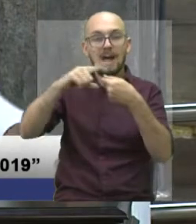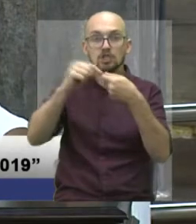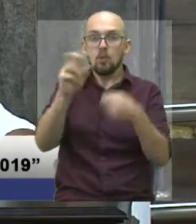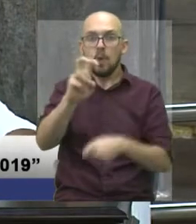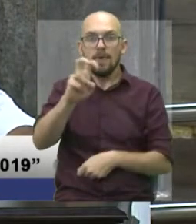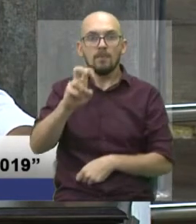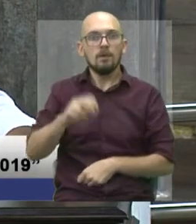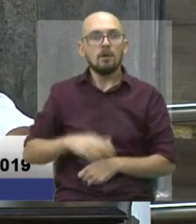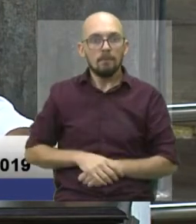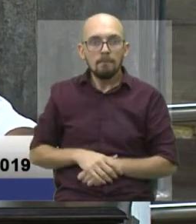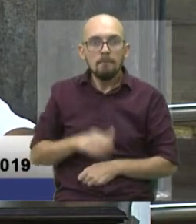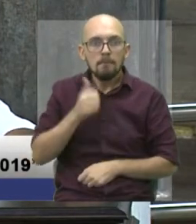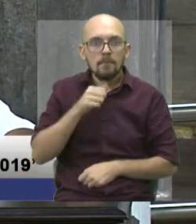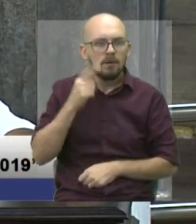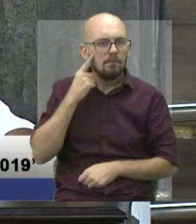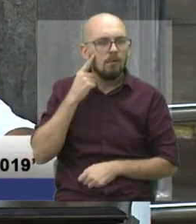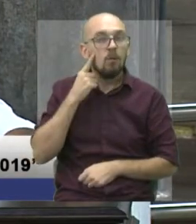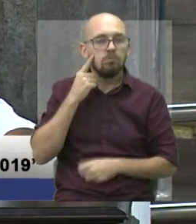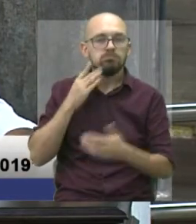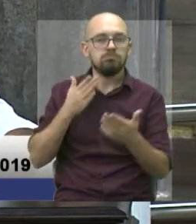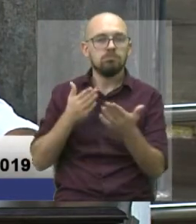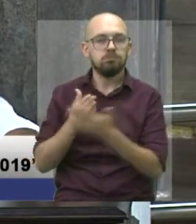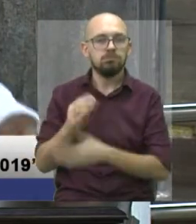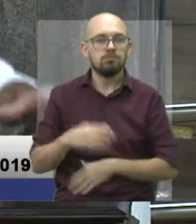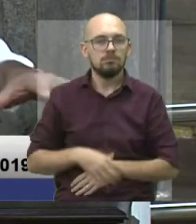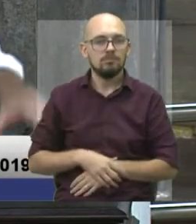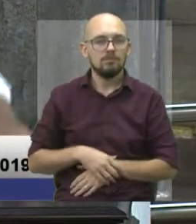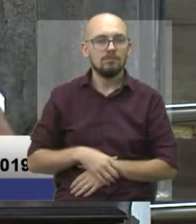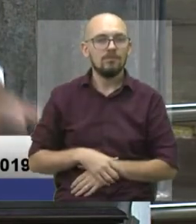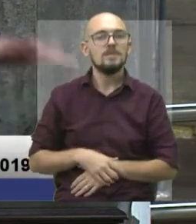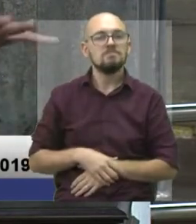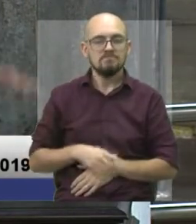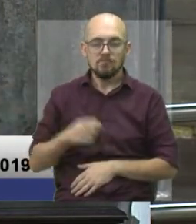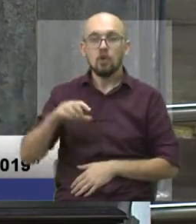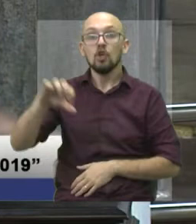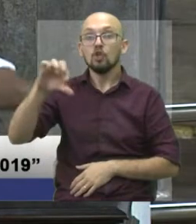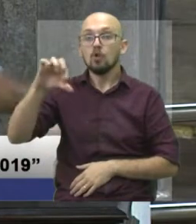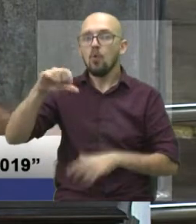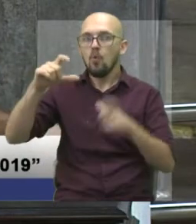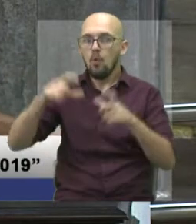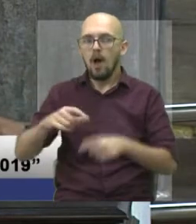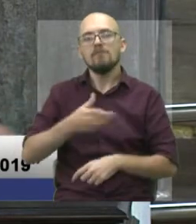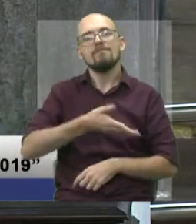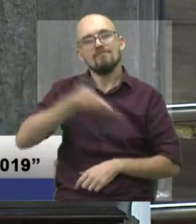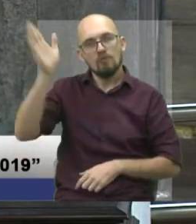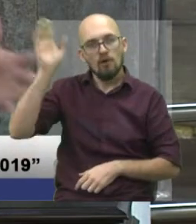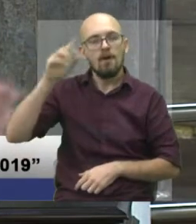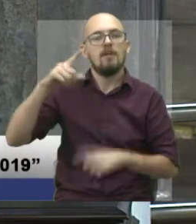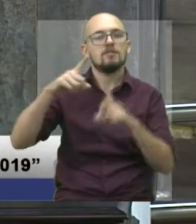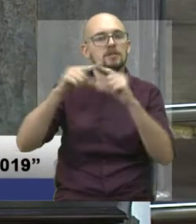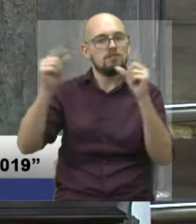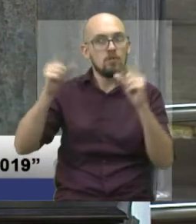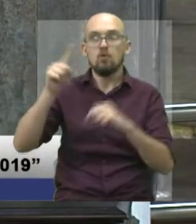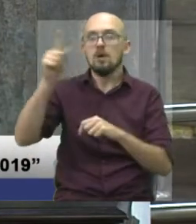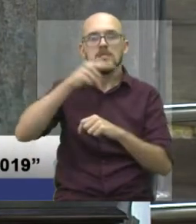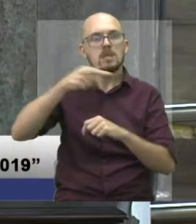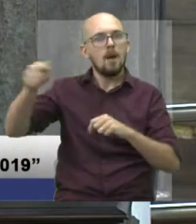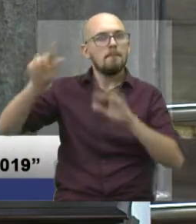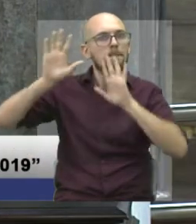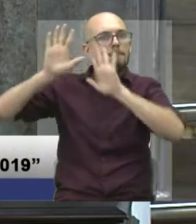foi selecionada, ela ficou em 9º lugar do Estado de São Paulo. Foi para Brasília uma semana lá. Então, dos três alunos que eu tive a